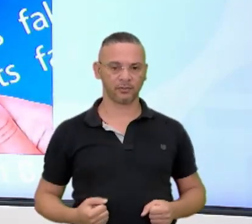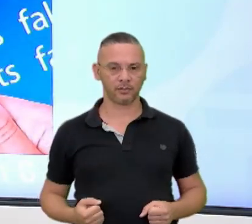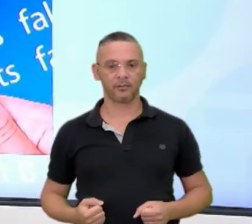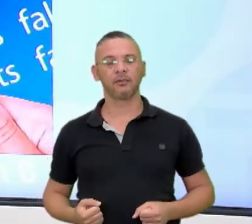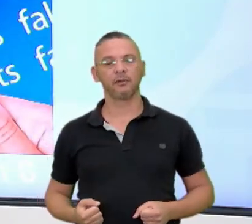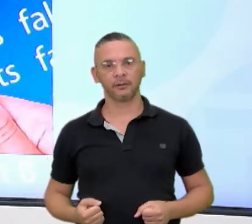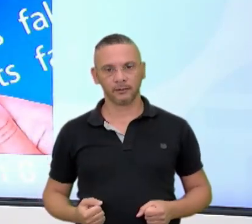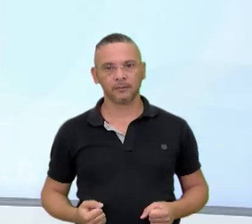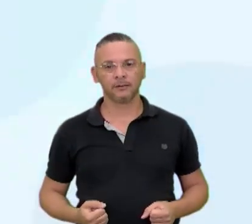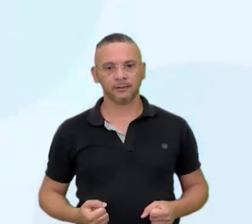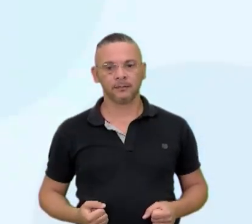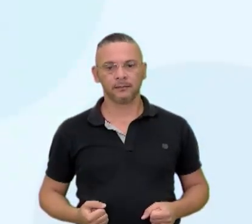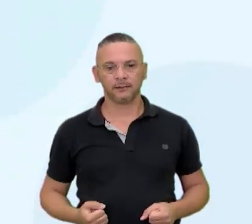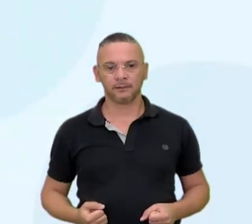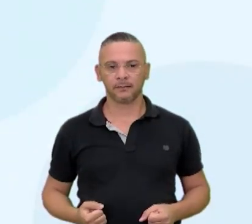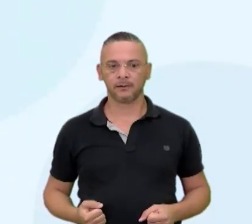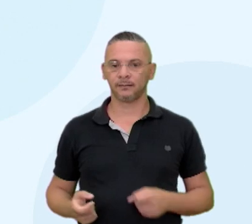content. Pausa.